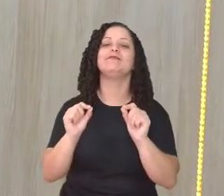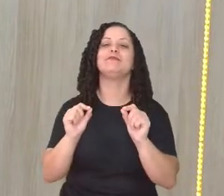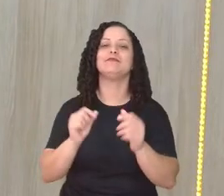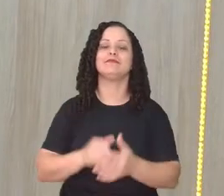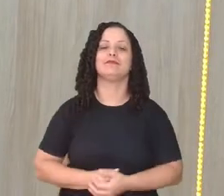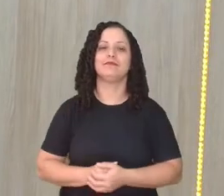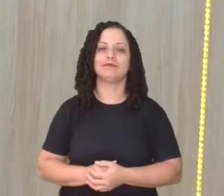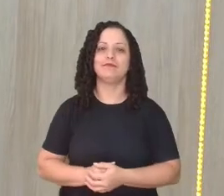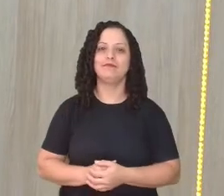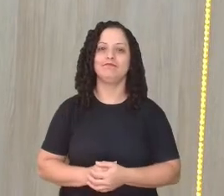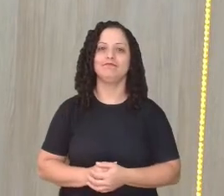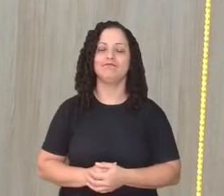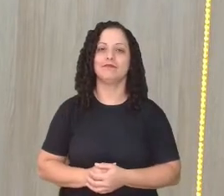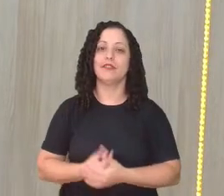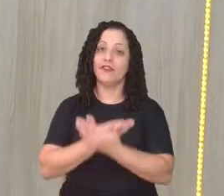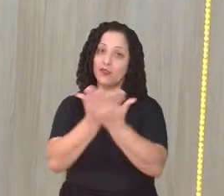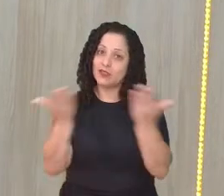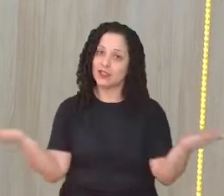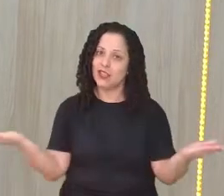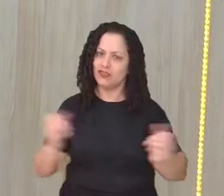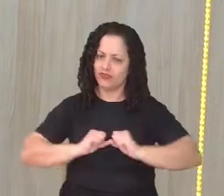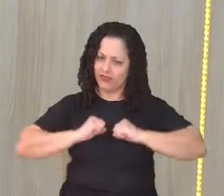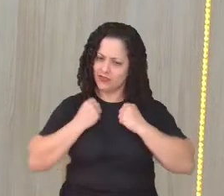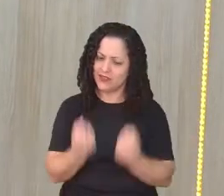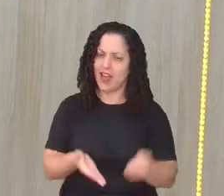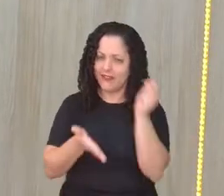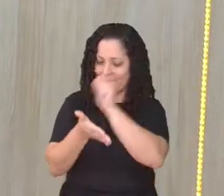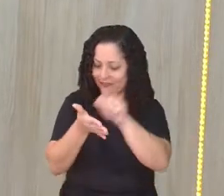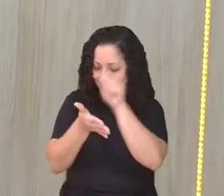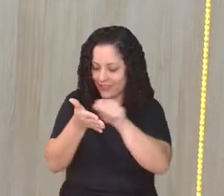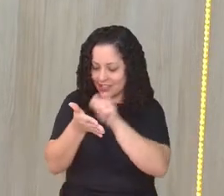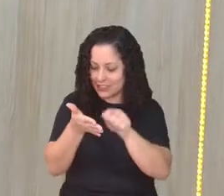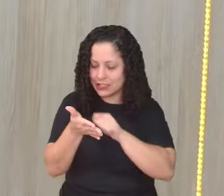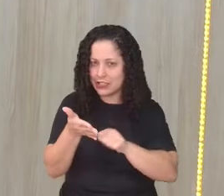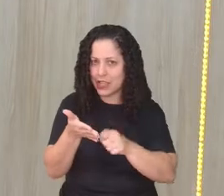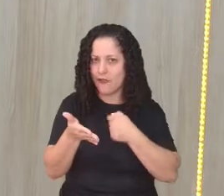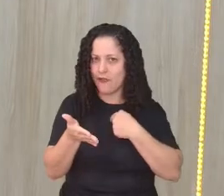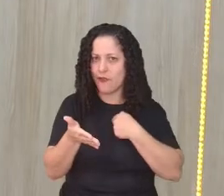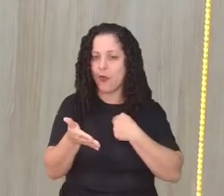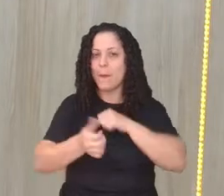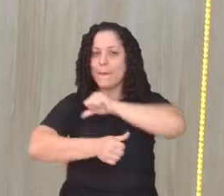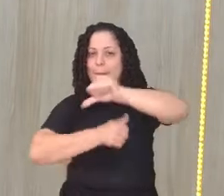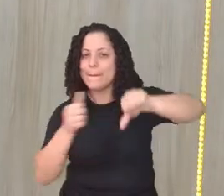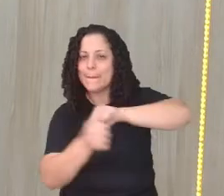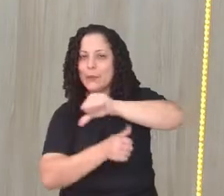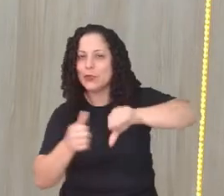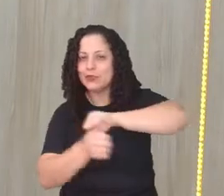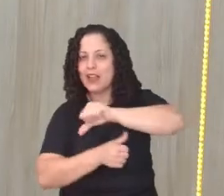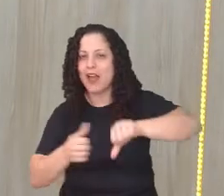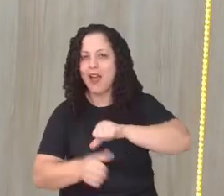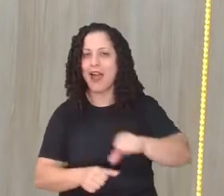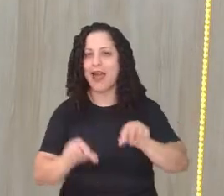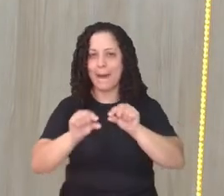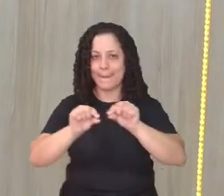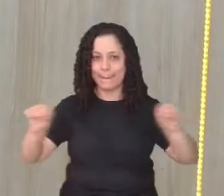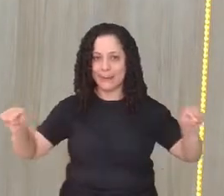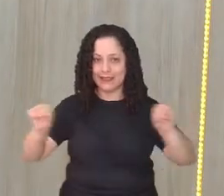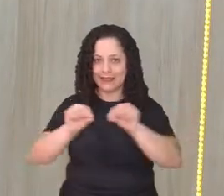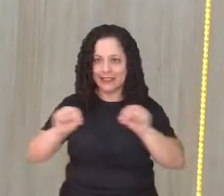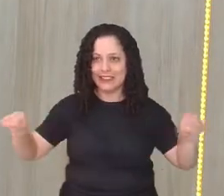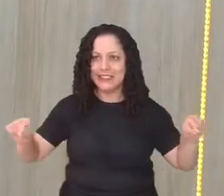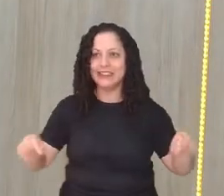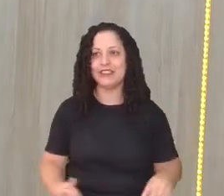eu deixe vocês tentando, eu vou trabalhar, mas eu vou mudar a medida. Veja que